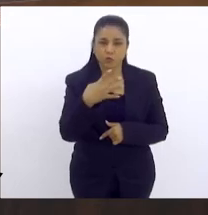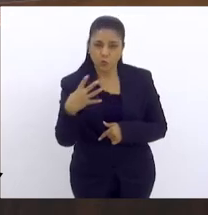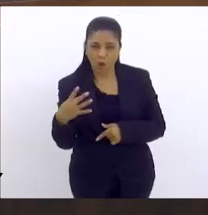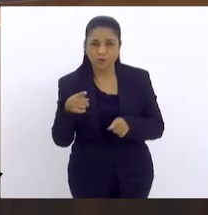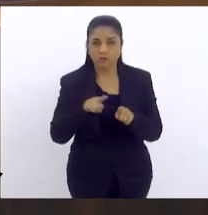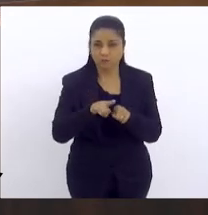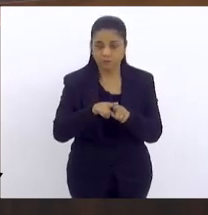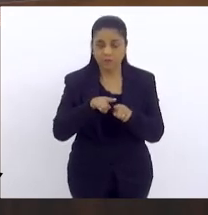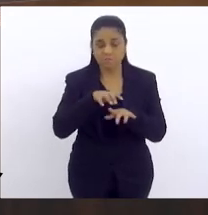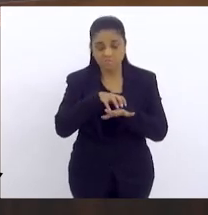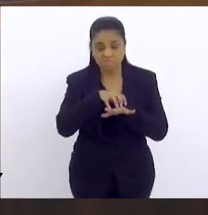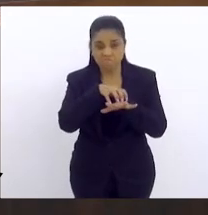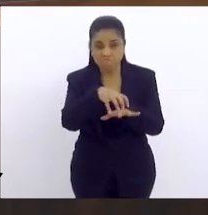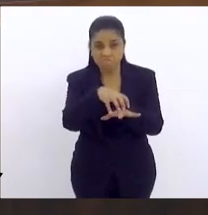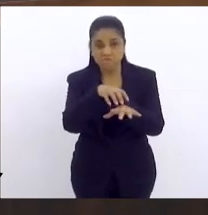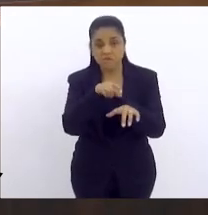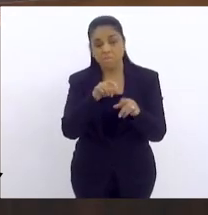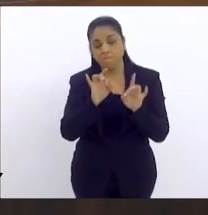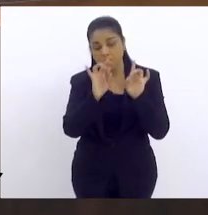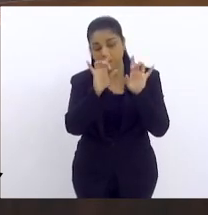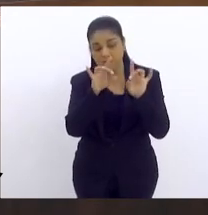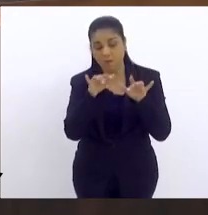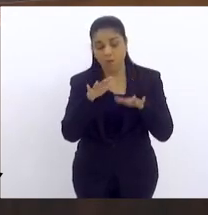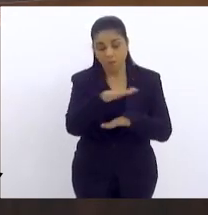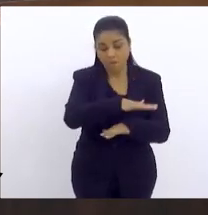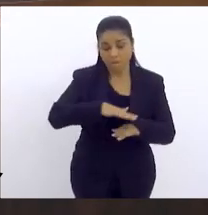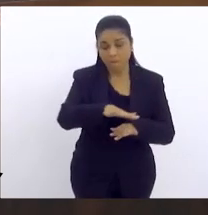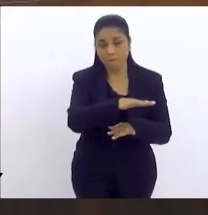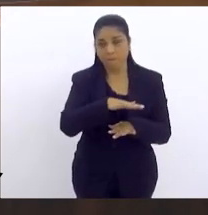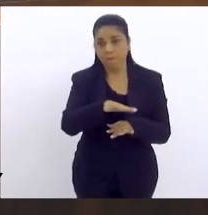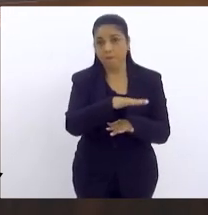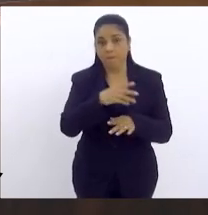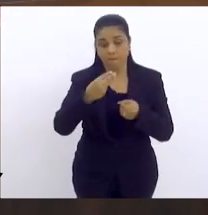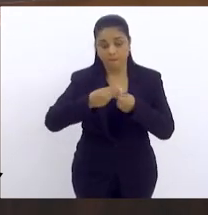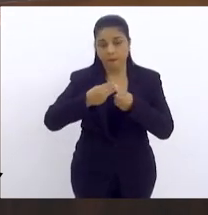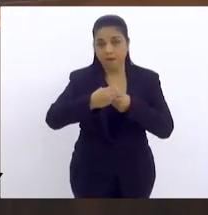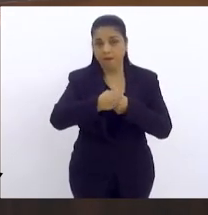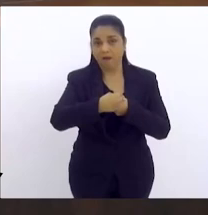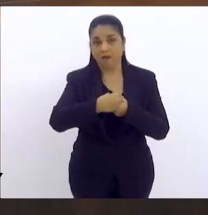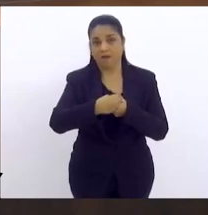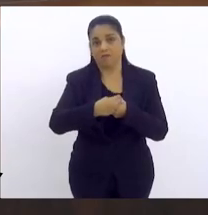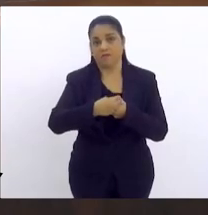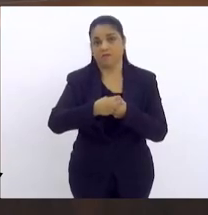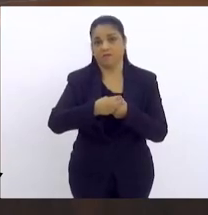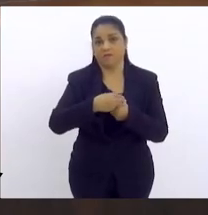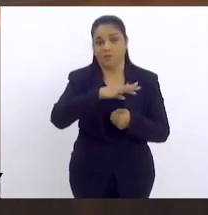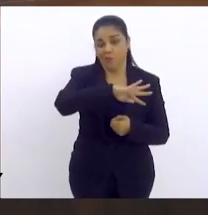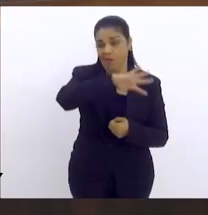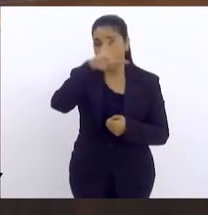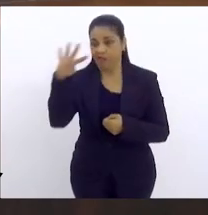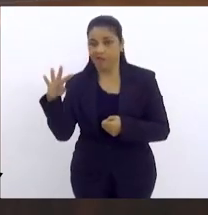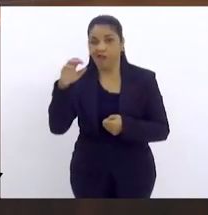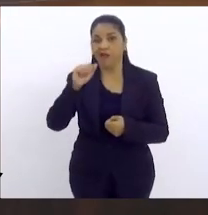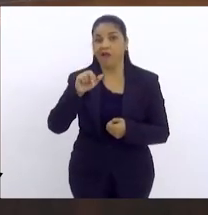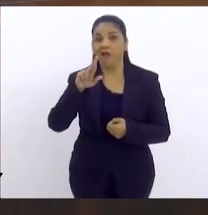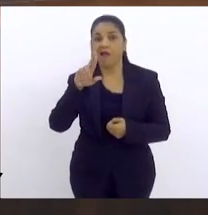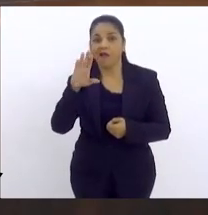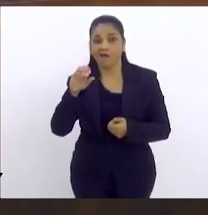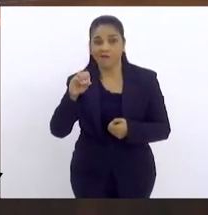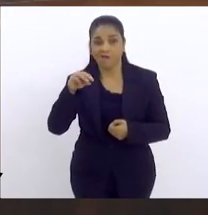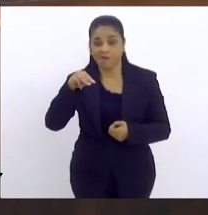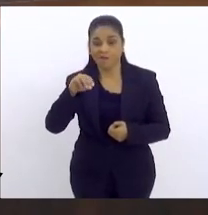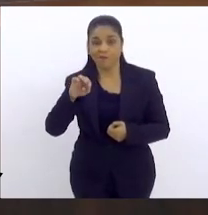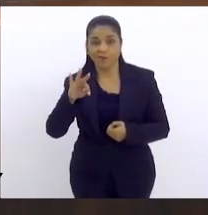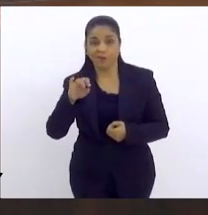viatura baseada e muitas vezes de local policiamento do bairro para ter que policiar o arco Metropolitano e ficava aquela briga Ali quem de quem é a